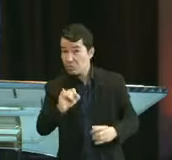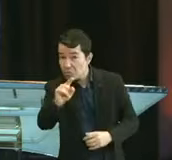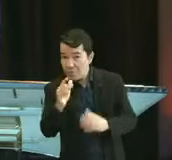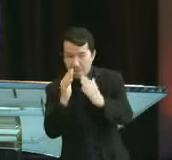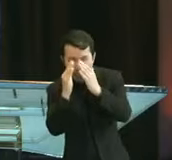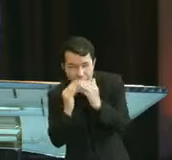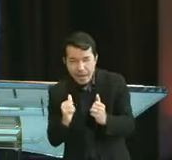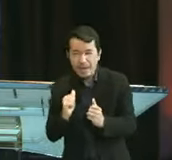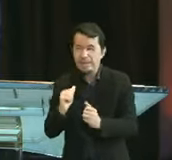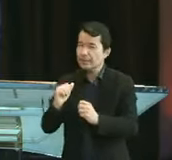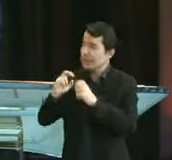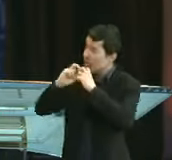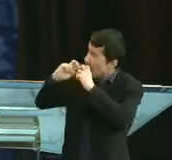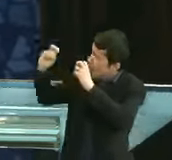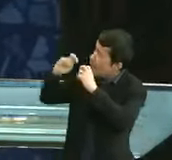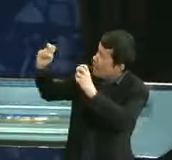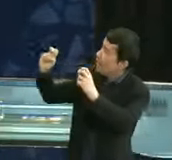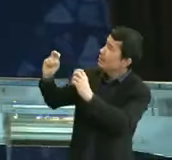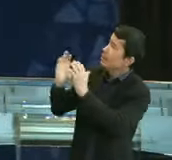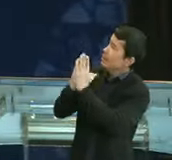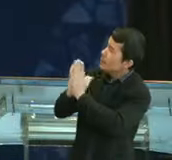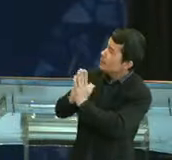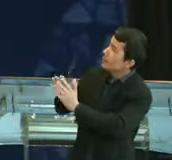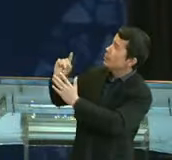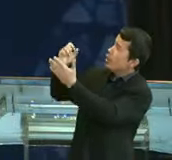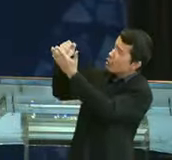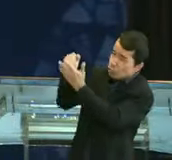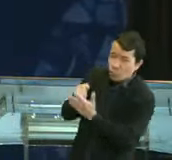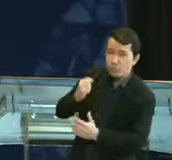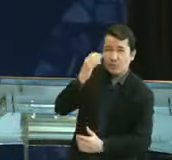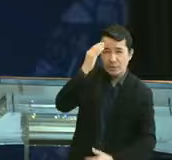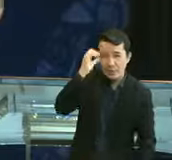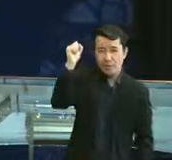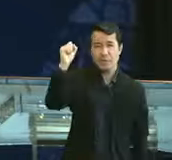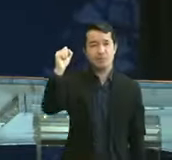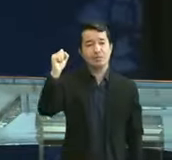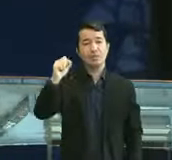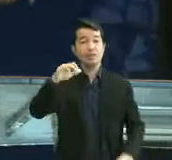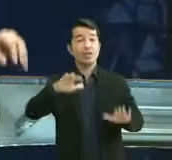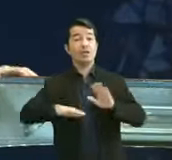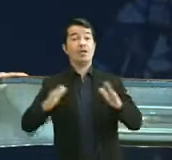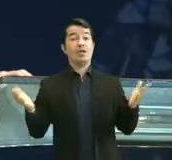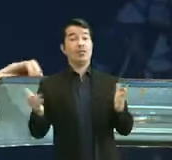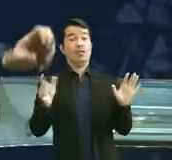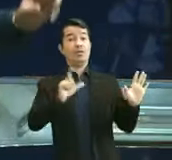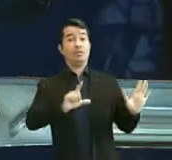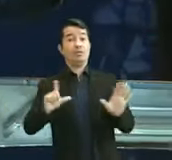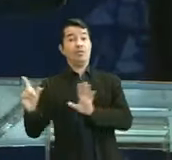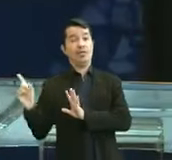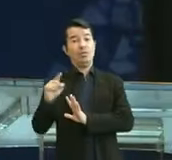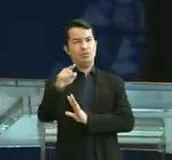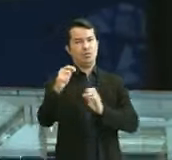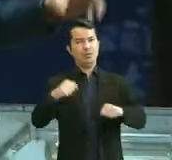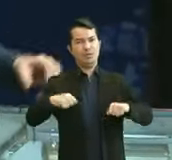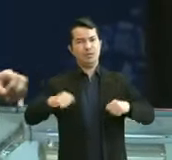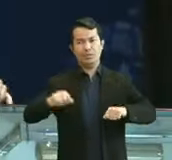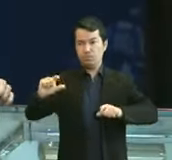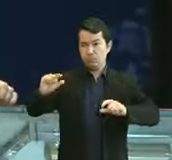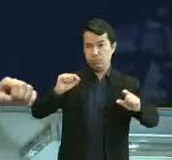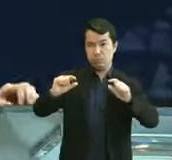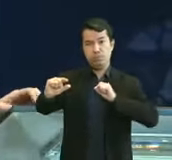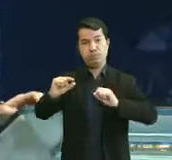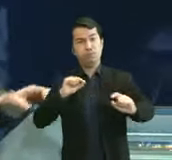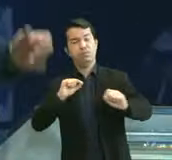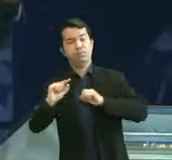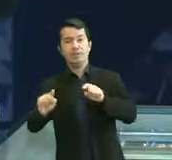clamam. Talvez você precisa tomar decisões importantes essa semana. Talvez você tenha que tomar atitudes, medidas e